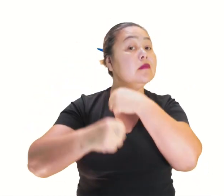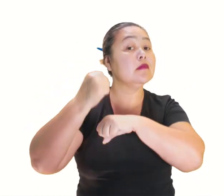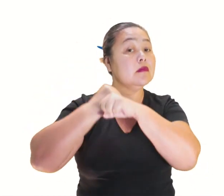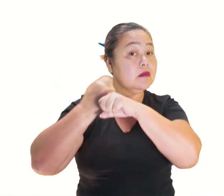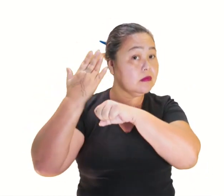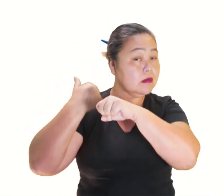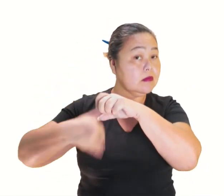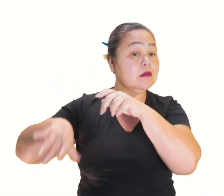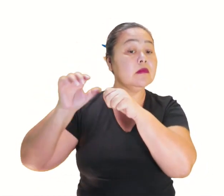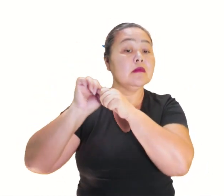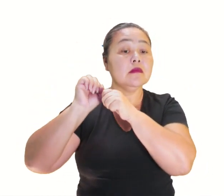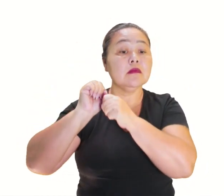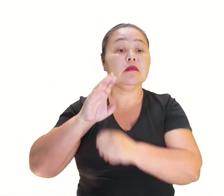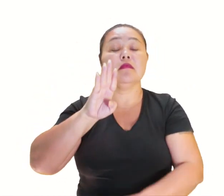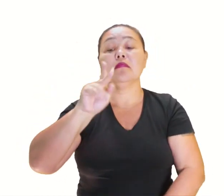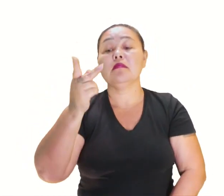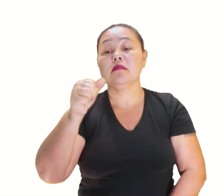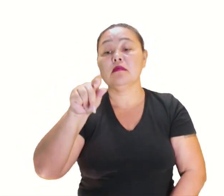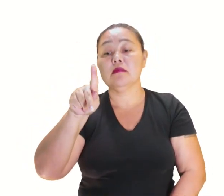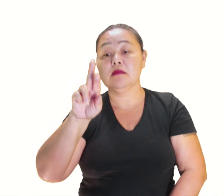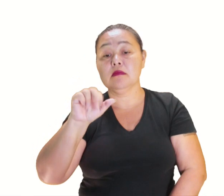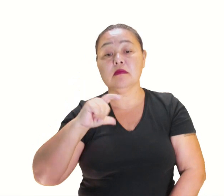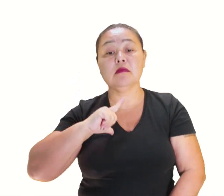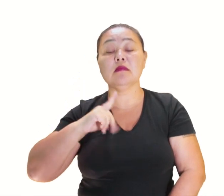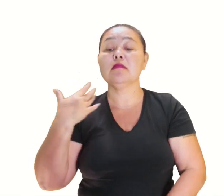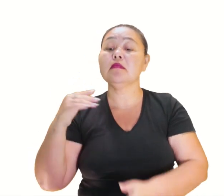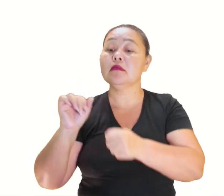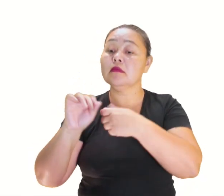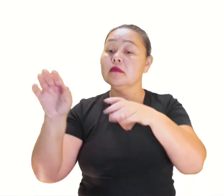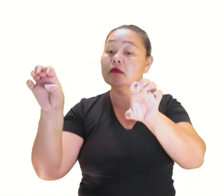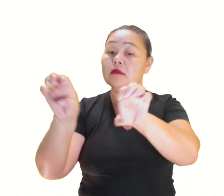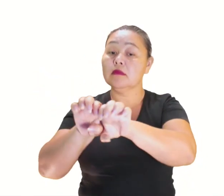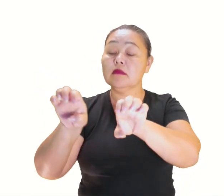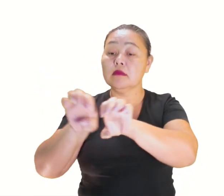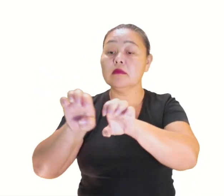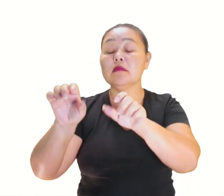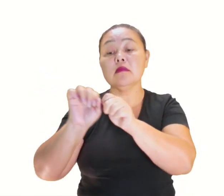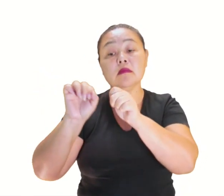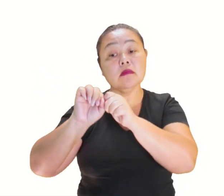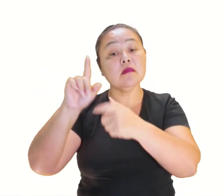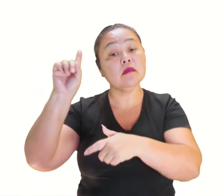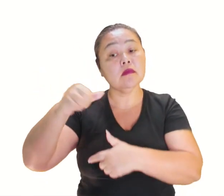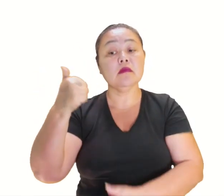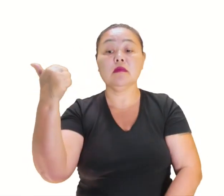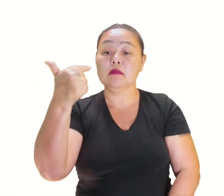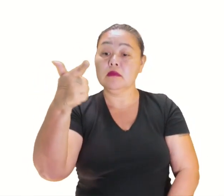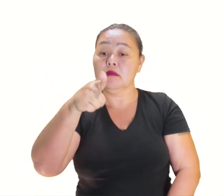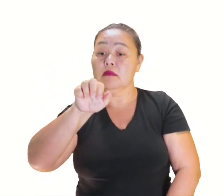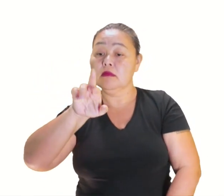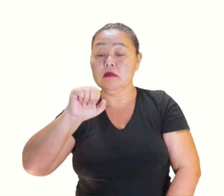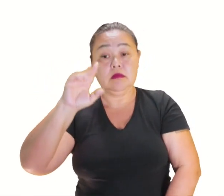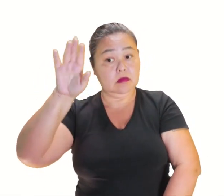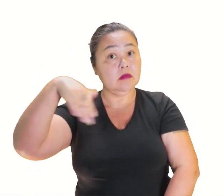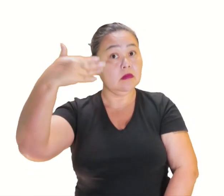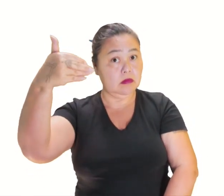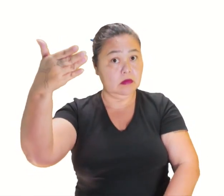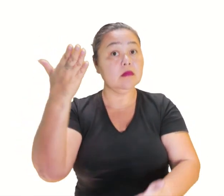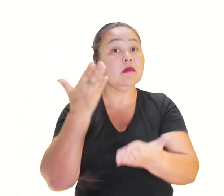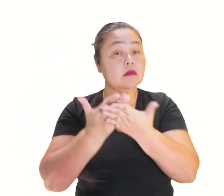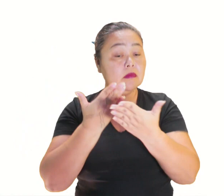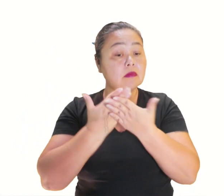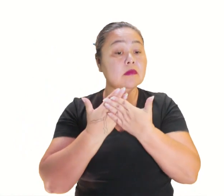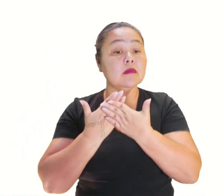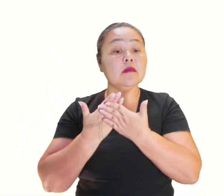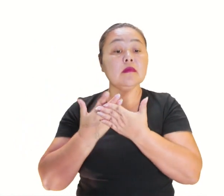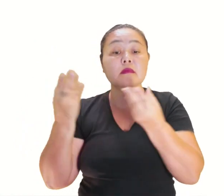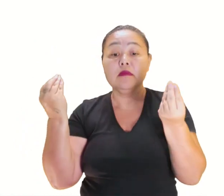uma fórmula utilizada para resolver equações do segundo grau. A gente ainda vai ver aí nas aulas posteriores, tá? Também.